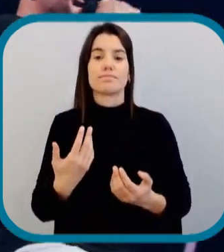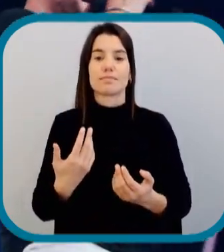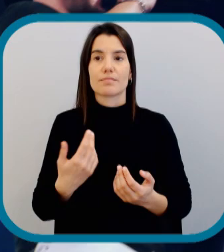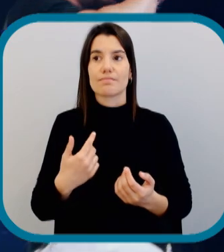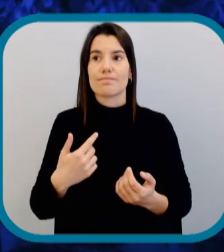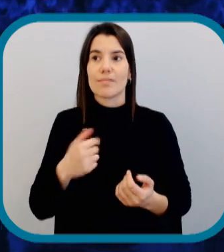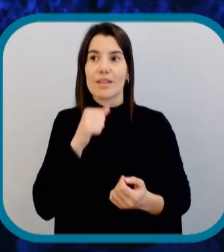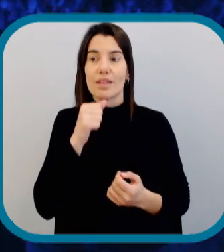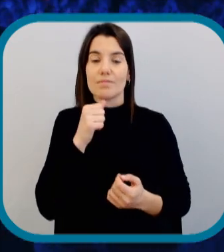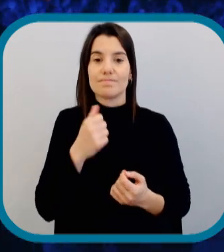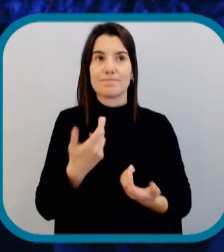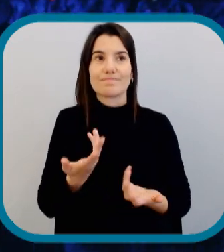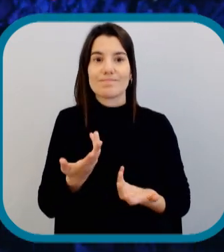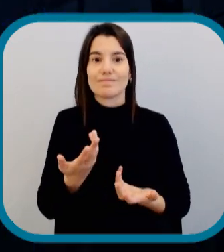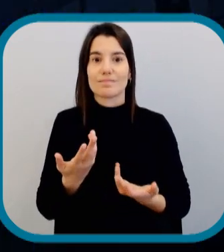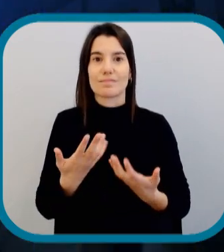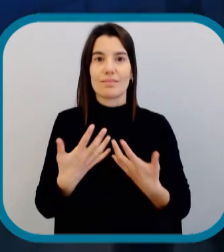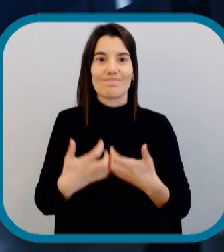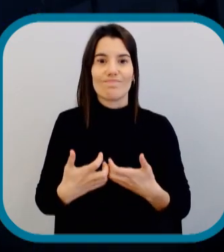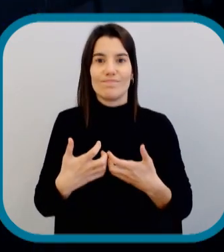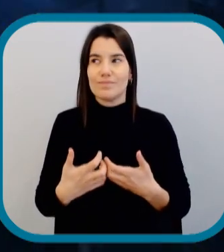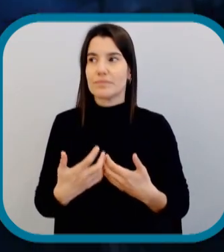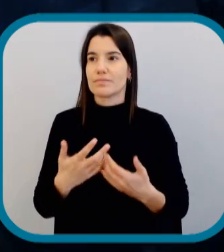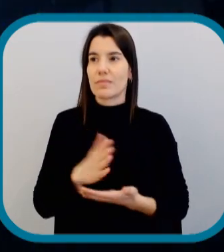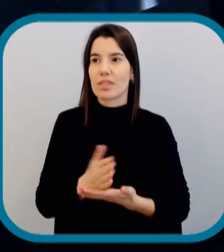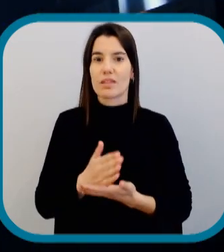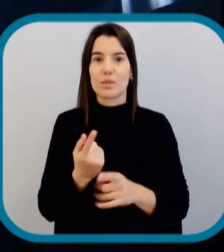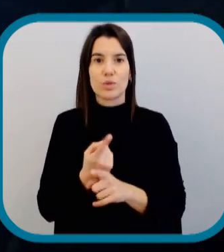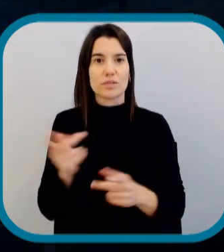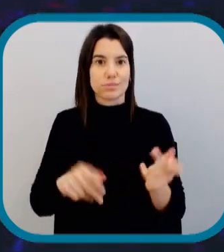com umas reticências enormes em tudo aquilo que aconteceu.